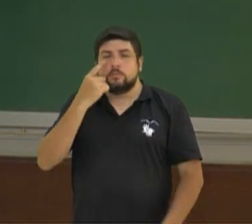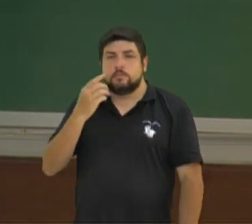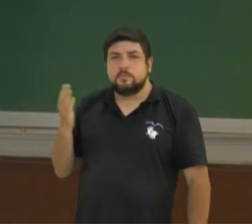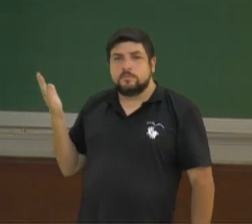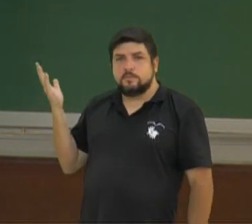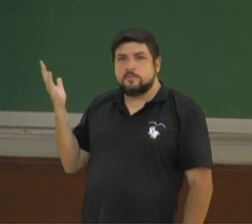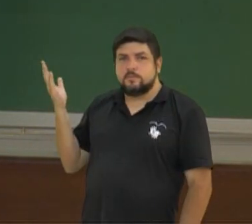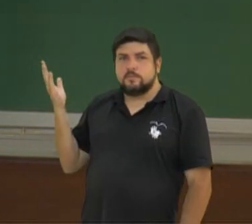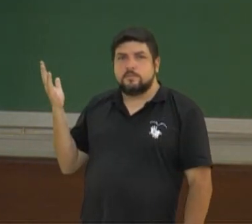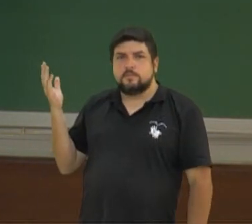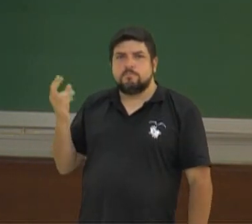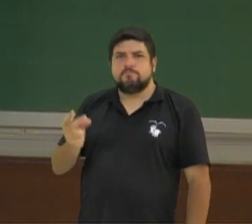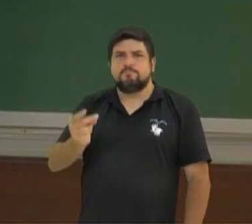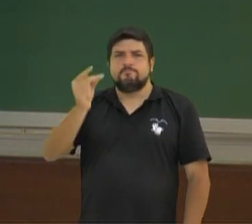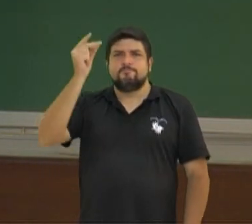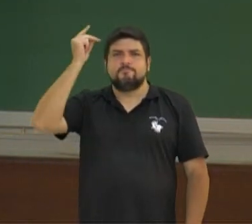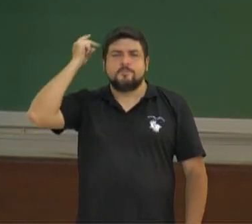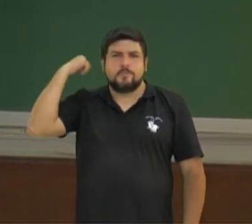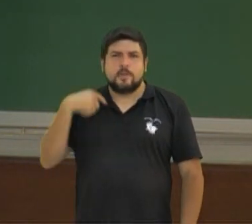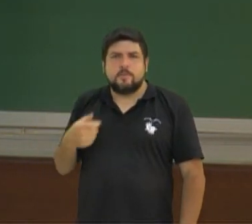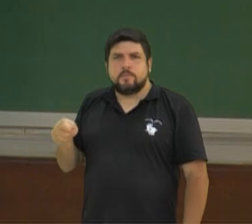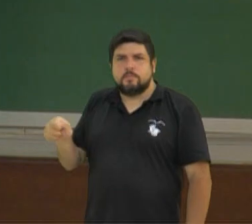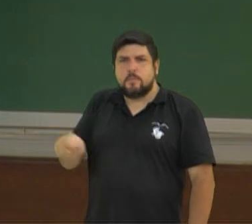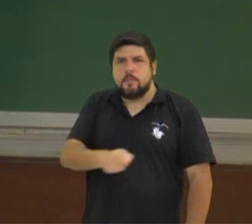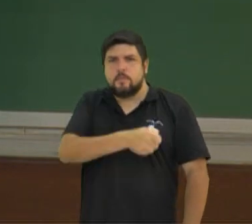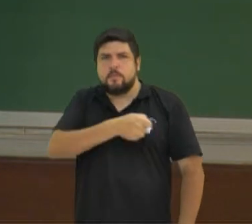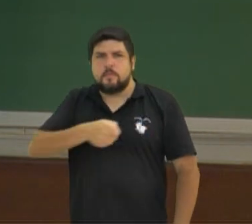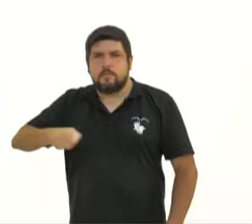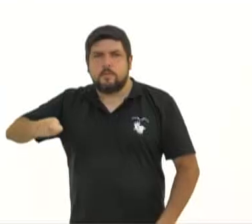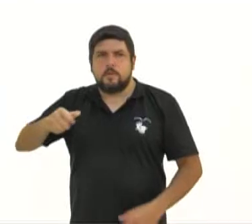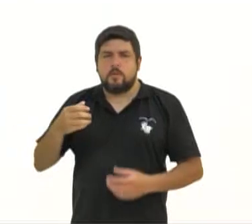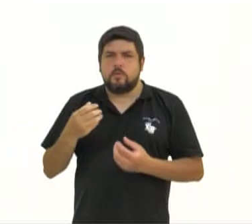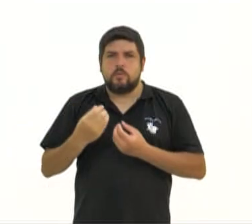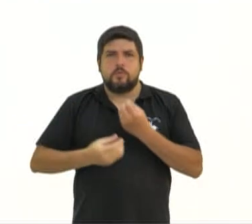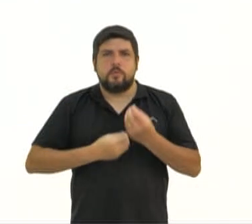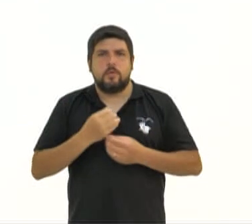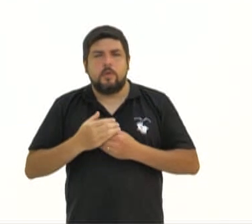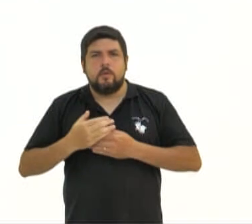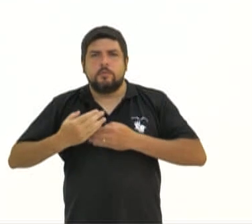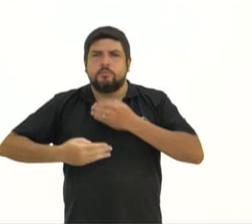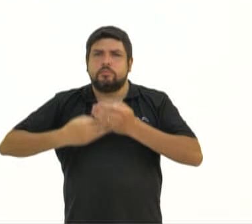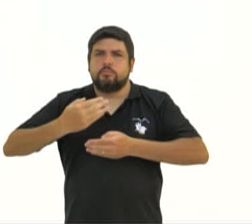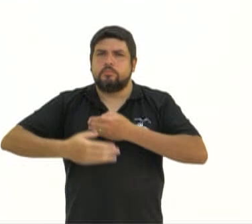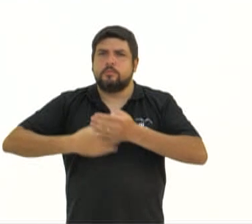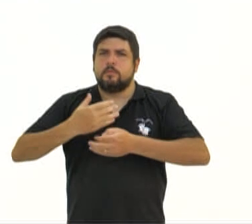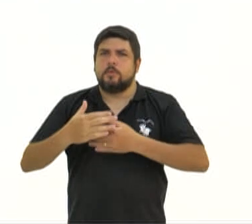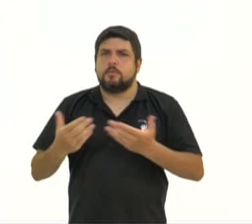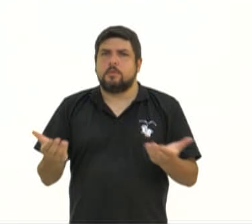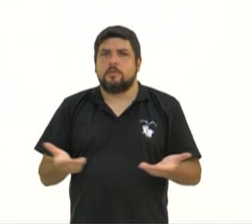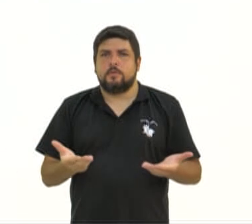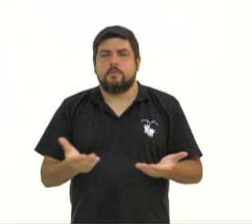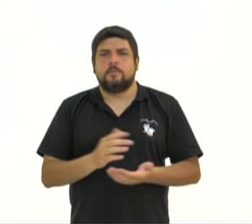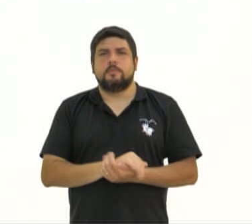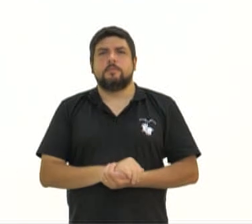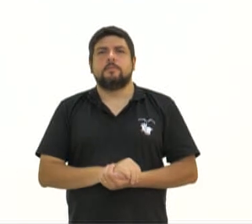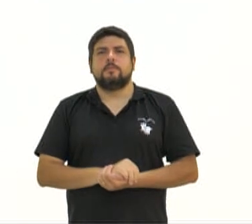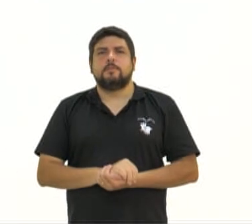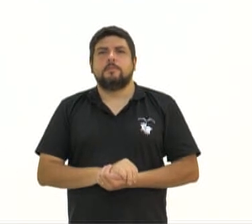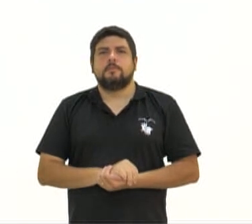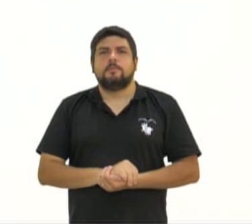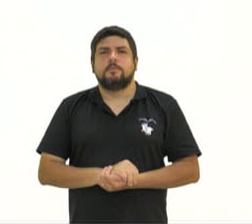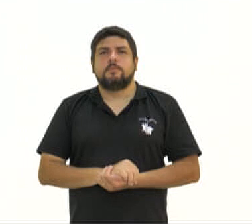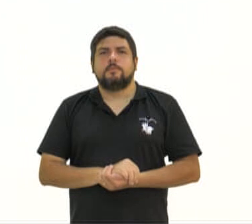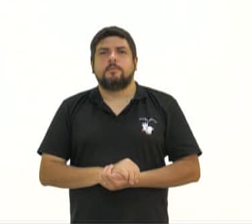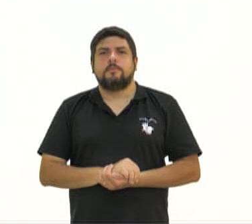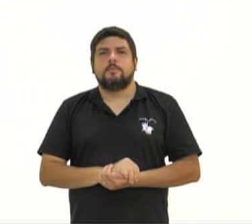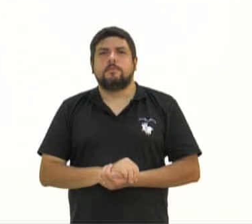a evolução das raquetes, né? Então temos as primeiras manifestações de raquetes, como vocês podem ver nas imagens, né? Até chegarmos nas raquetes atuais, né? Então aqui,